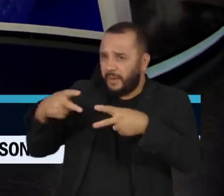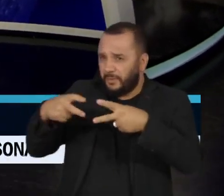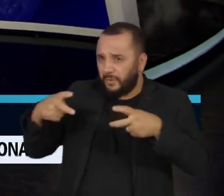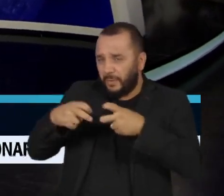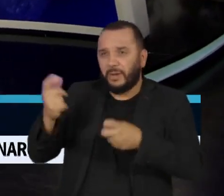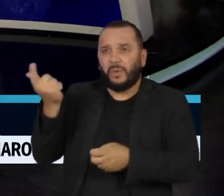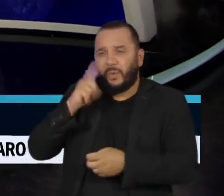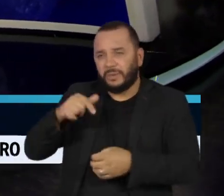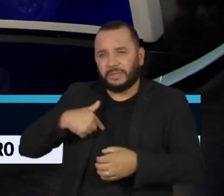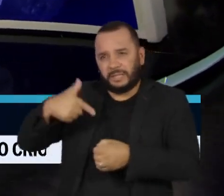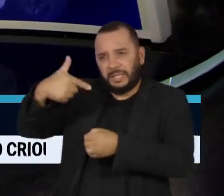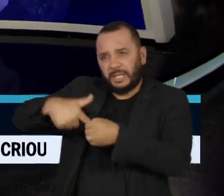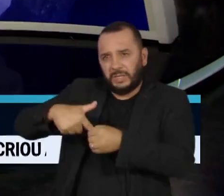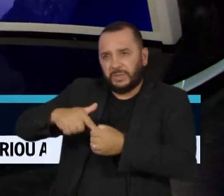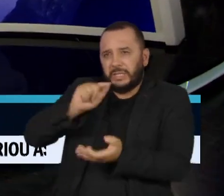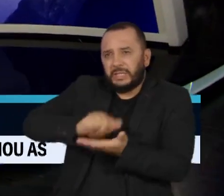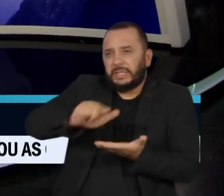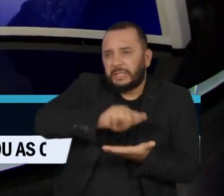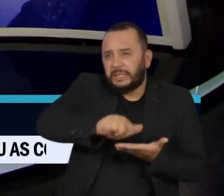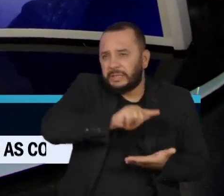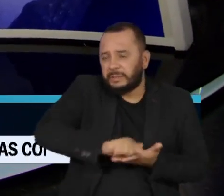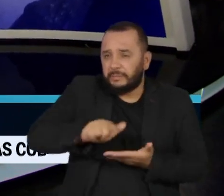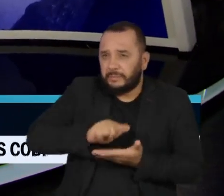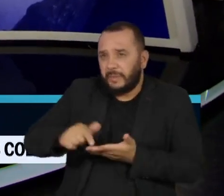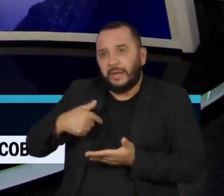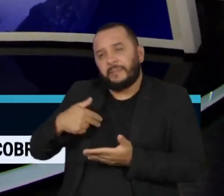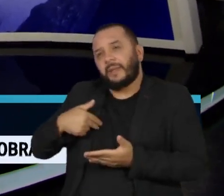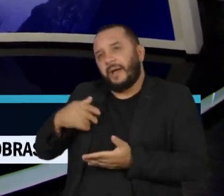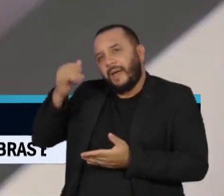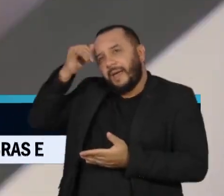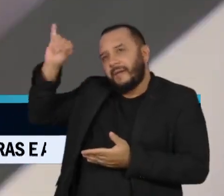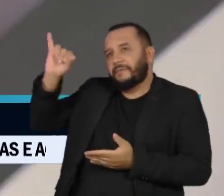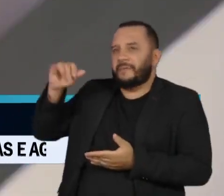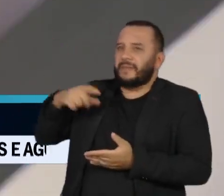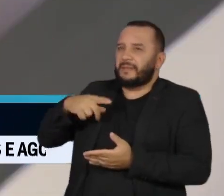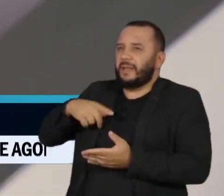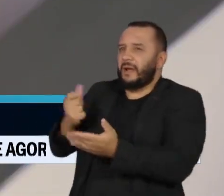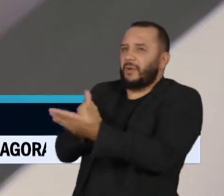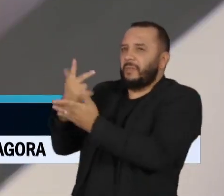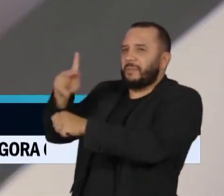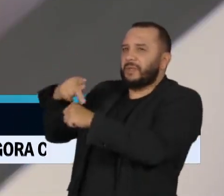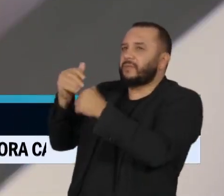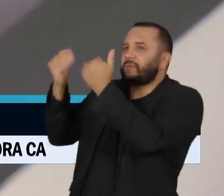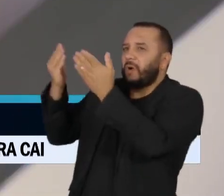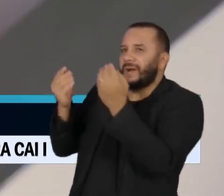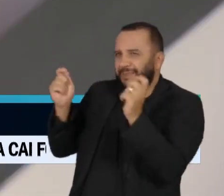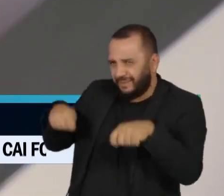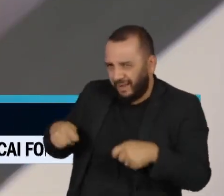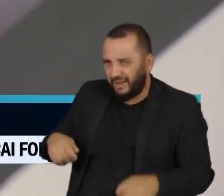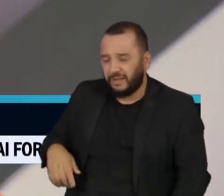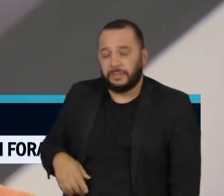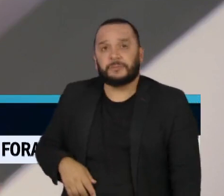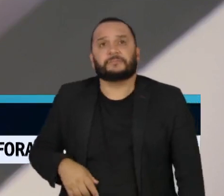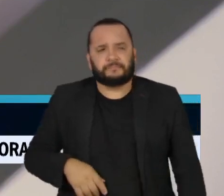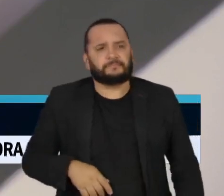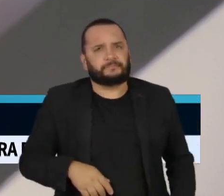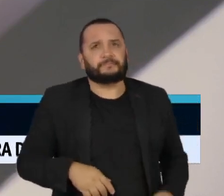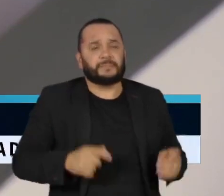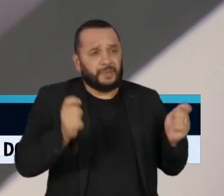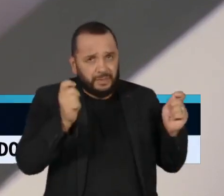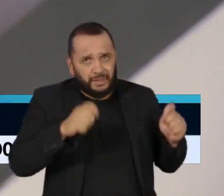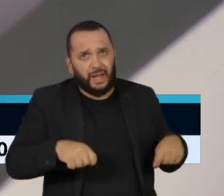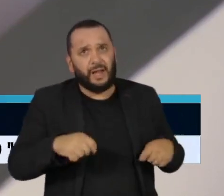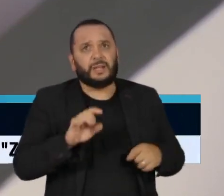a dependência da importação qual fôlego para isso não tenha dúvida nenhuma eu sou tão política